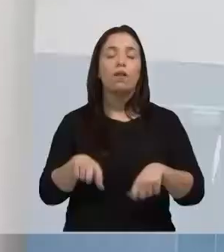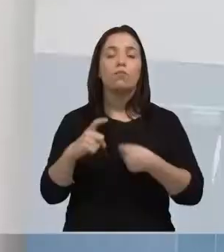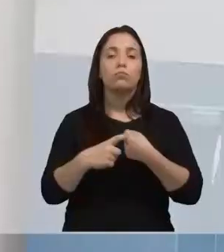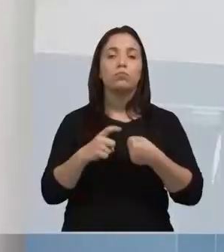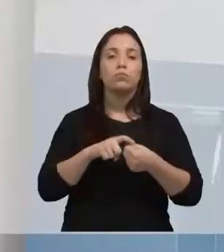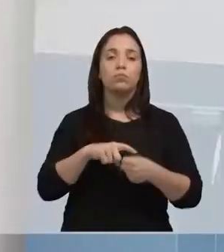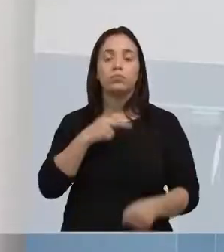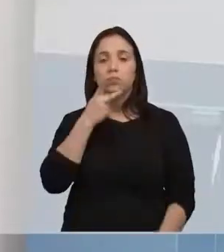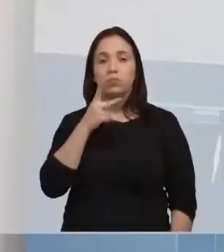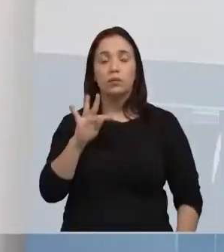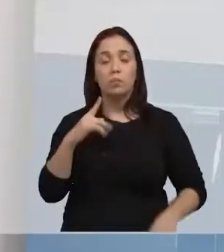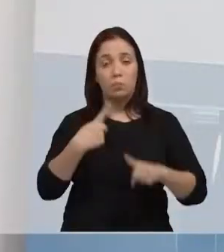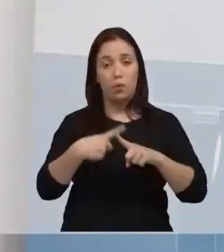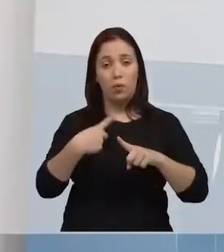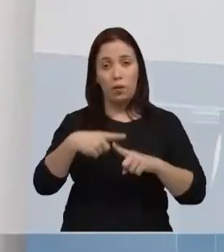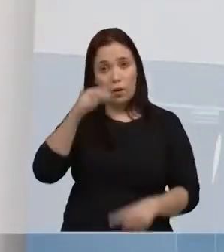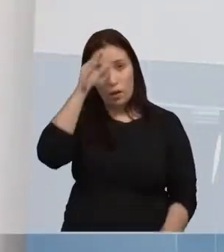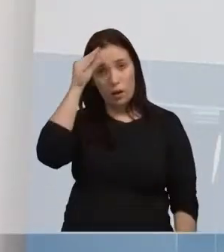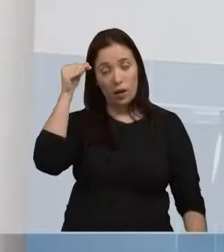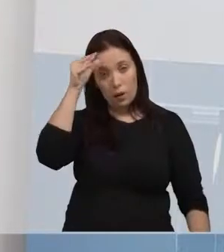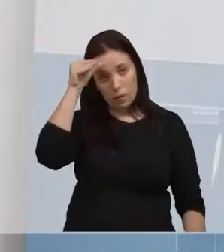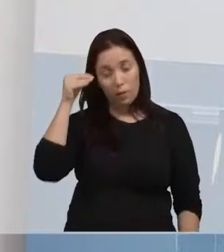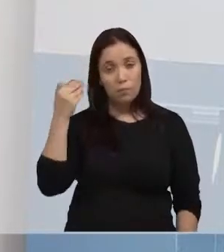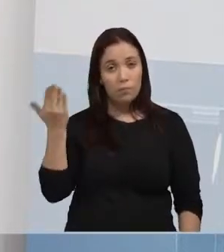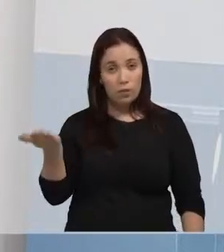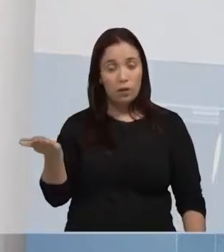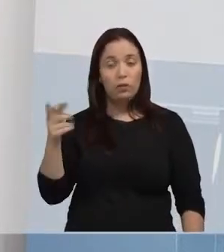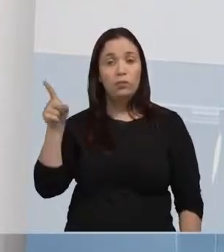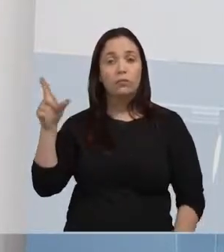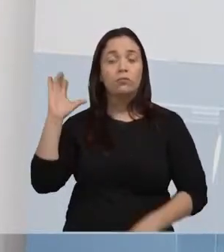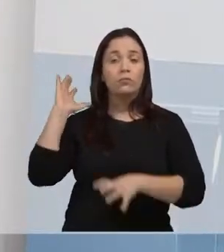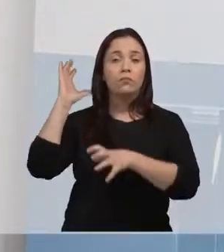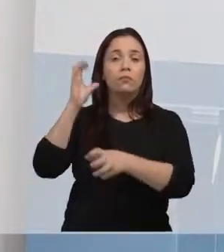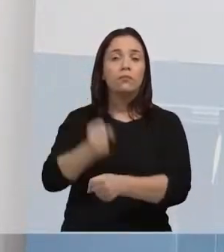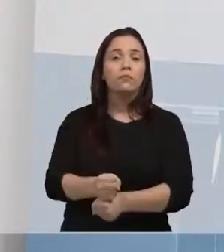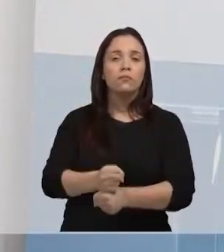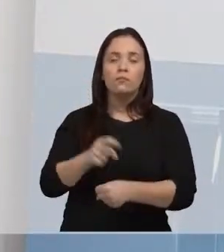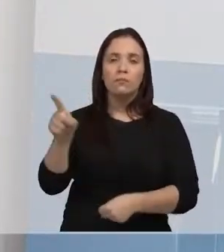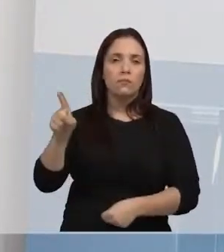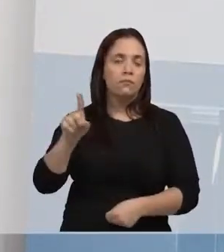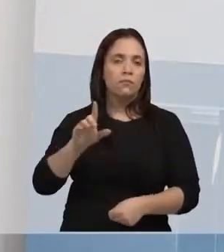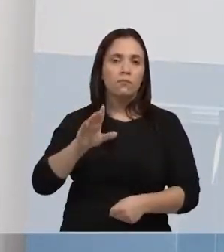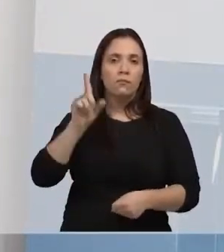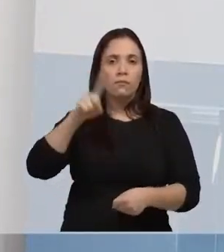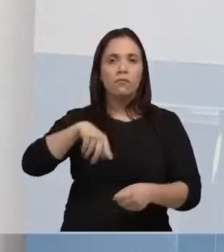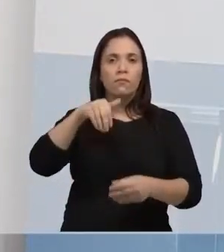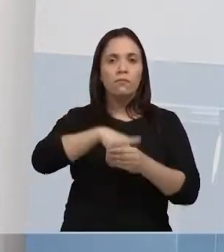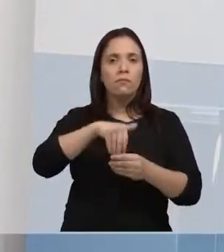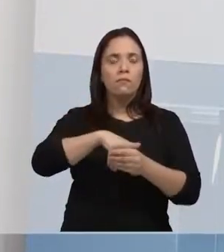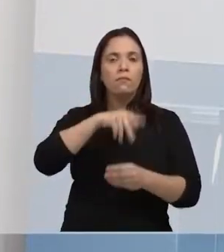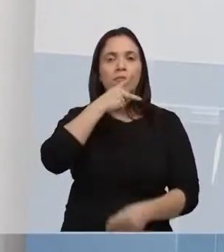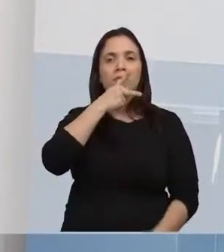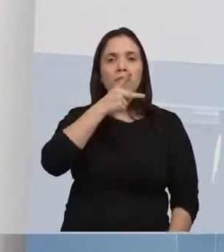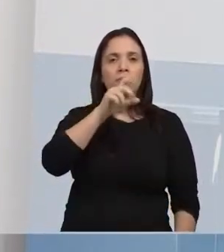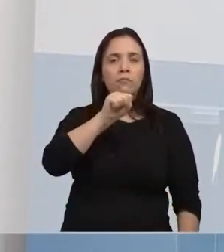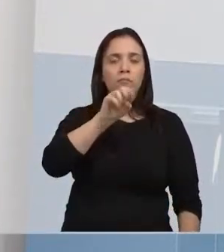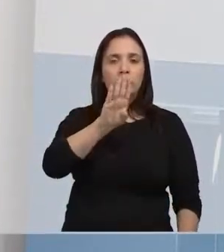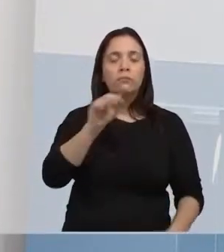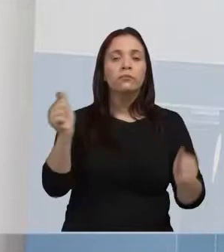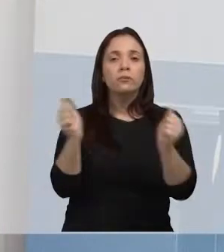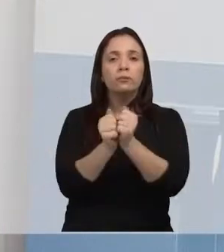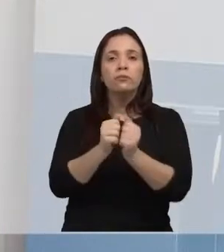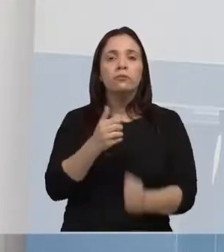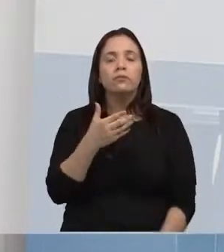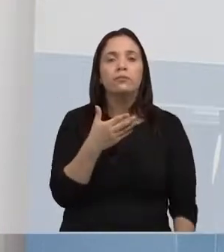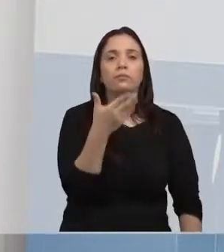porque o Camilo, historicamente, não era do PT. Camilo era do PSB, junto com seu pai, Adolfo